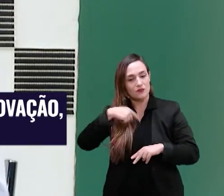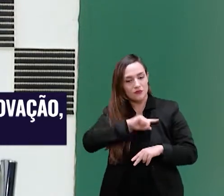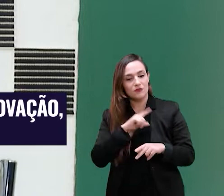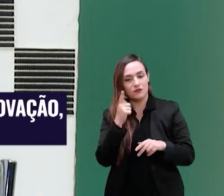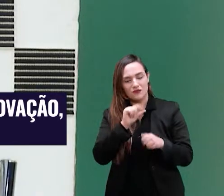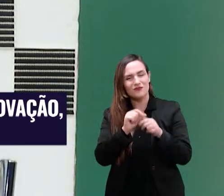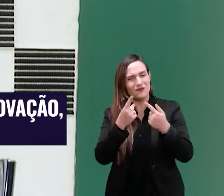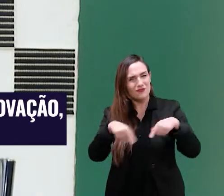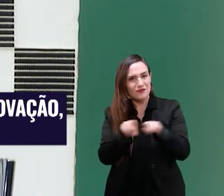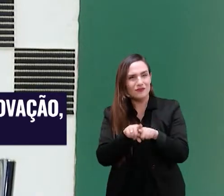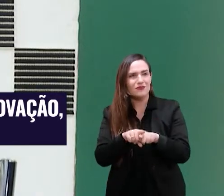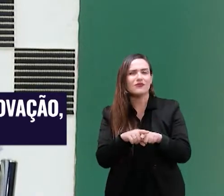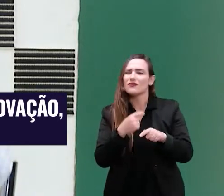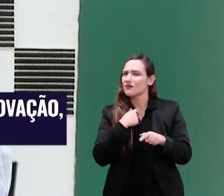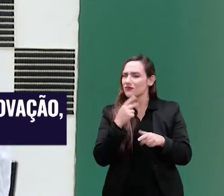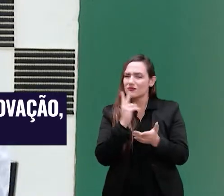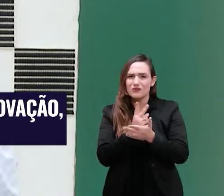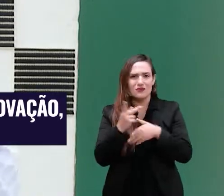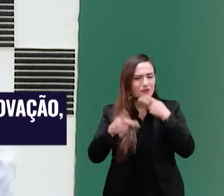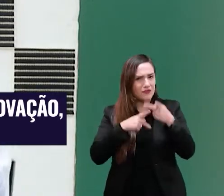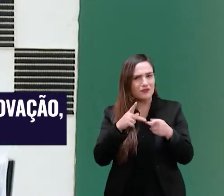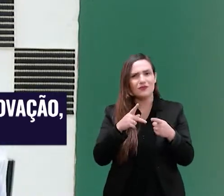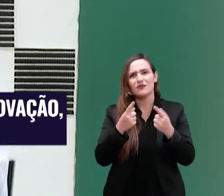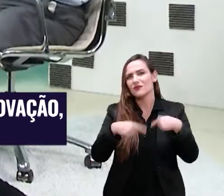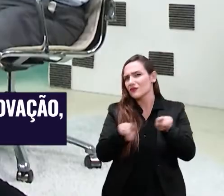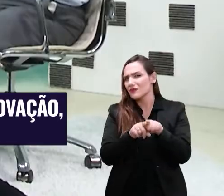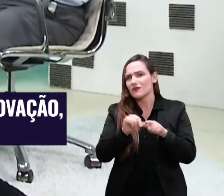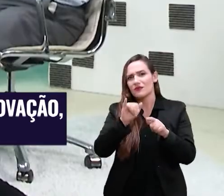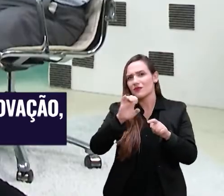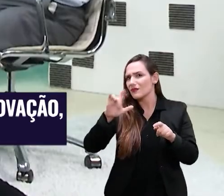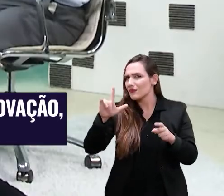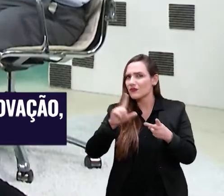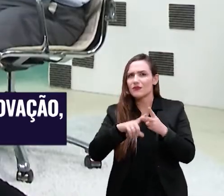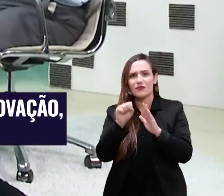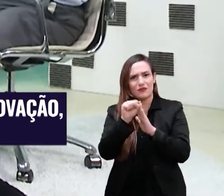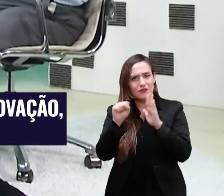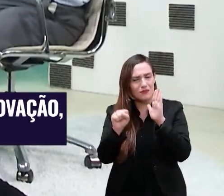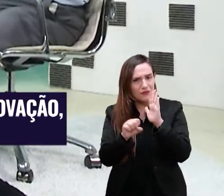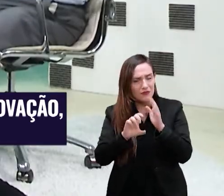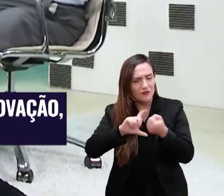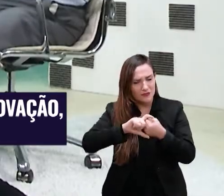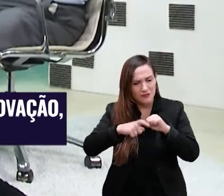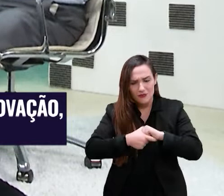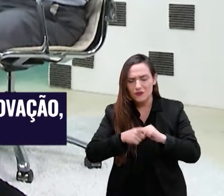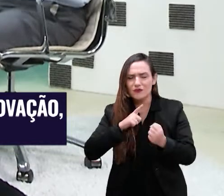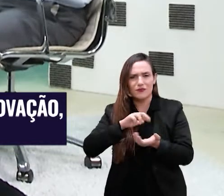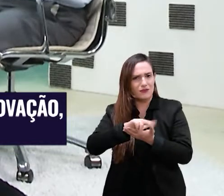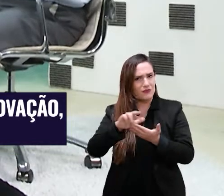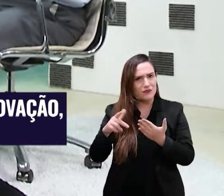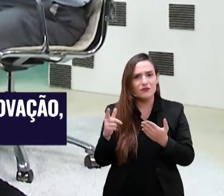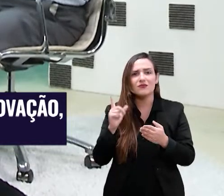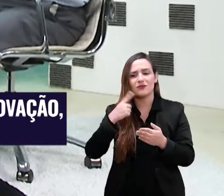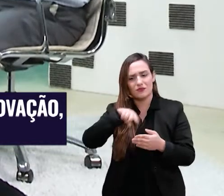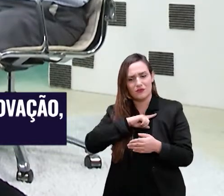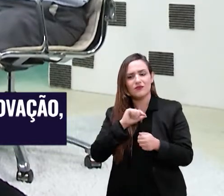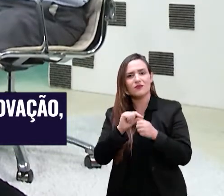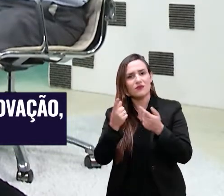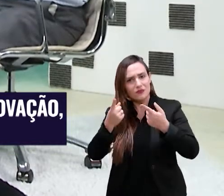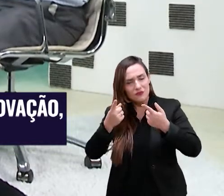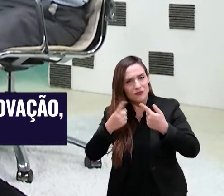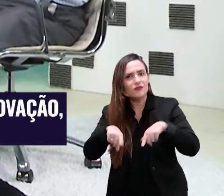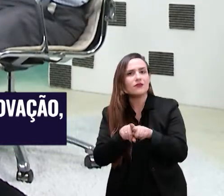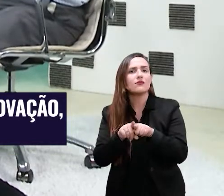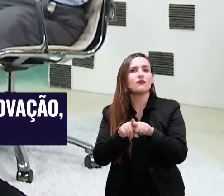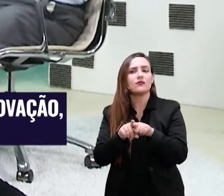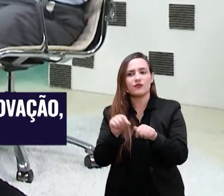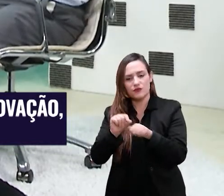sozinho, o Sebrae com o IEL, o Sebrae com o Senac, o Sebrae com o Senac. Sempre parcerias. Com o Calcão, uhum, vai capacitar esses negócios